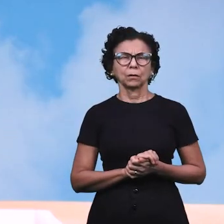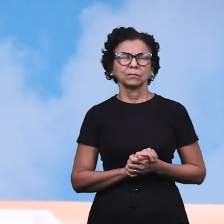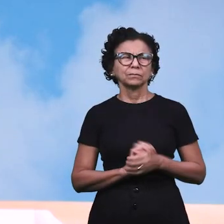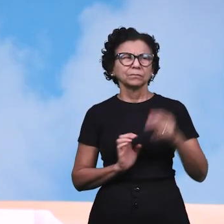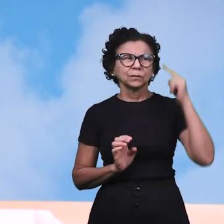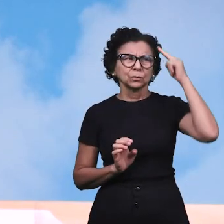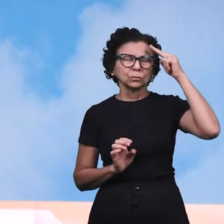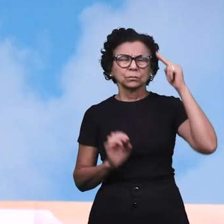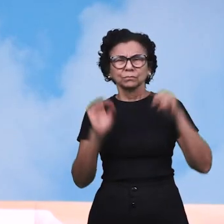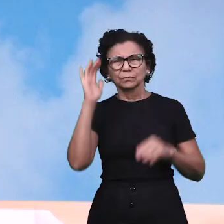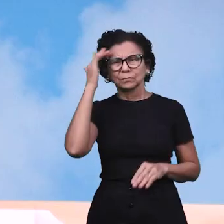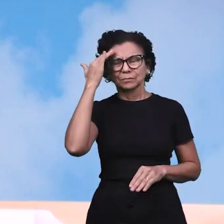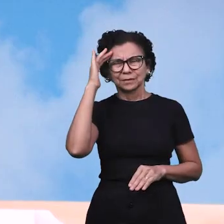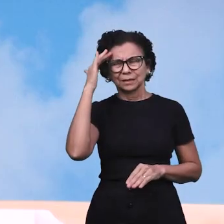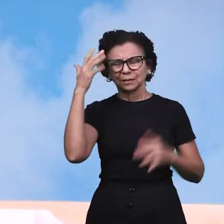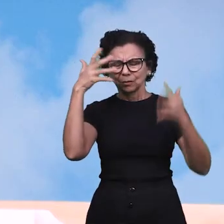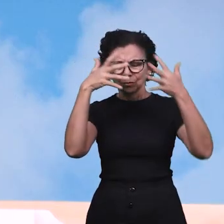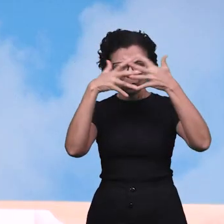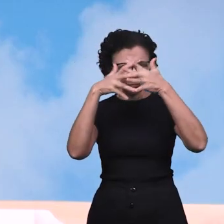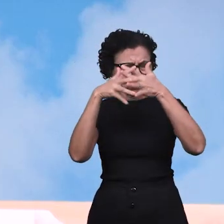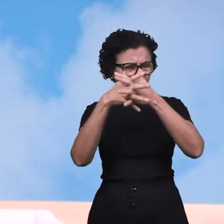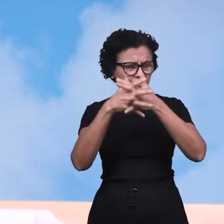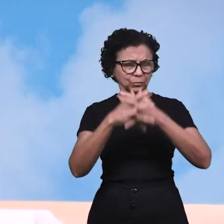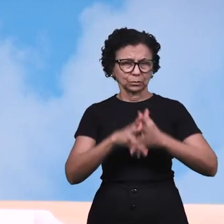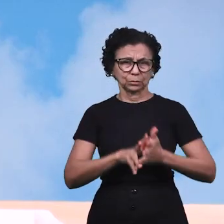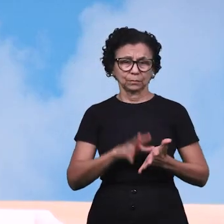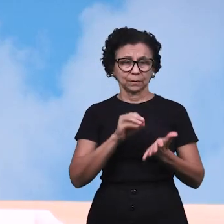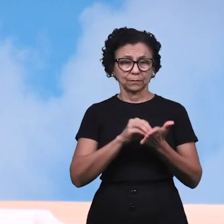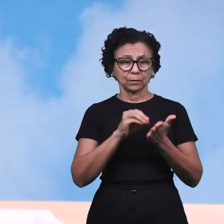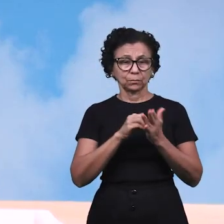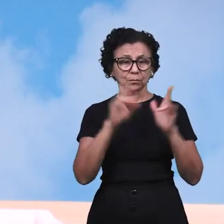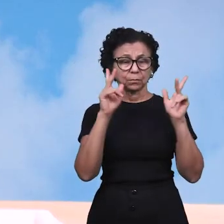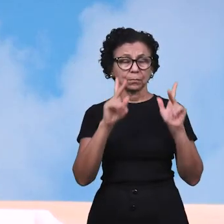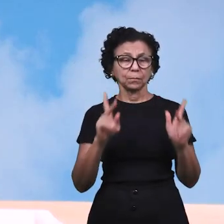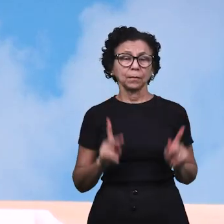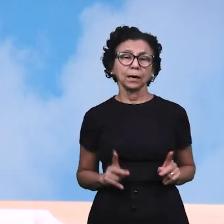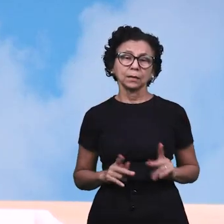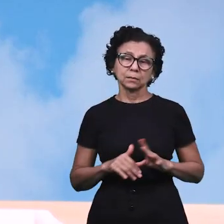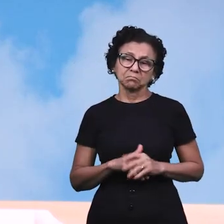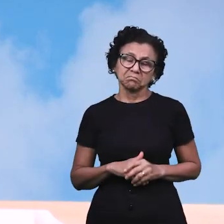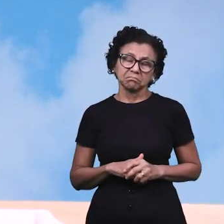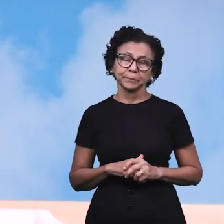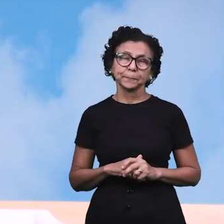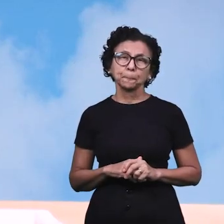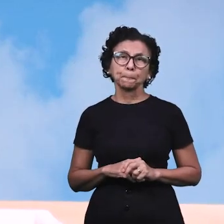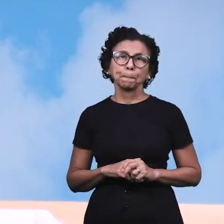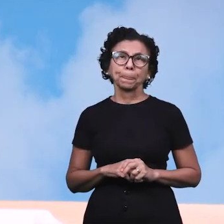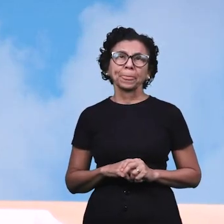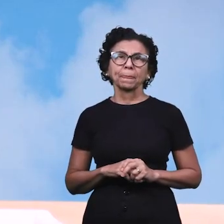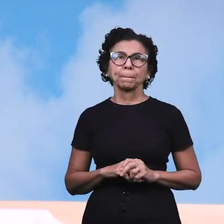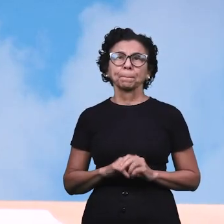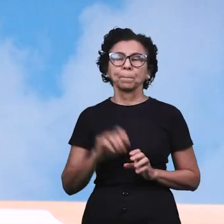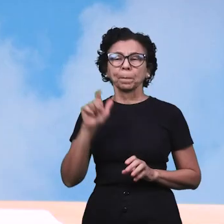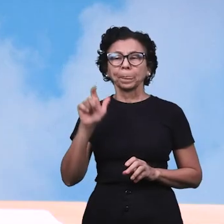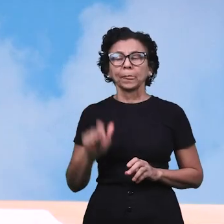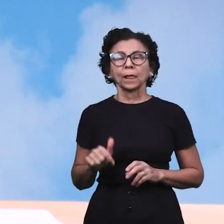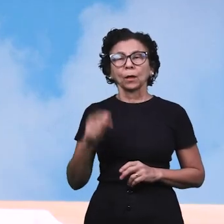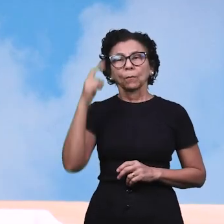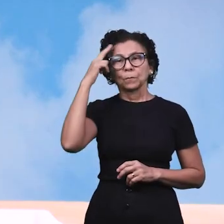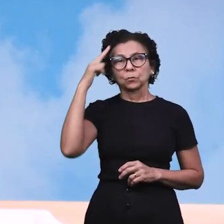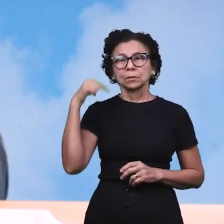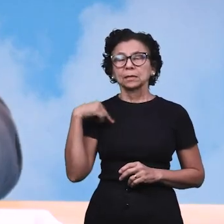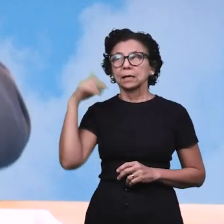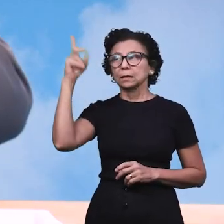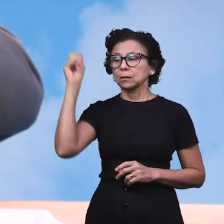paz. Porque a voz de Deus falou com José, falou com Faraó também. Faraó não tinha dúvida, é